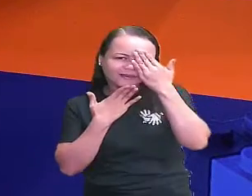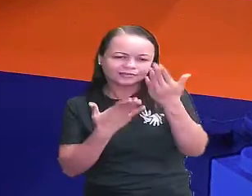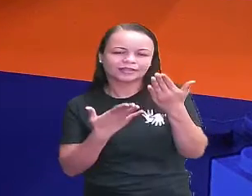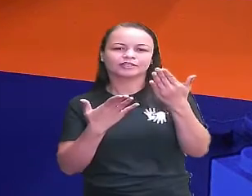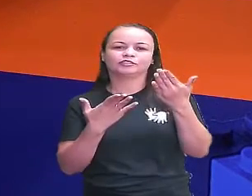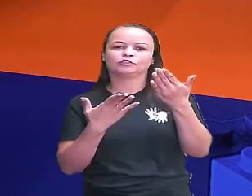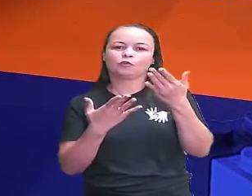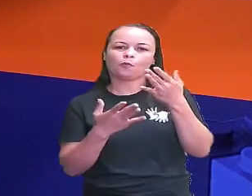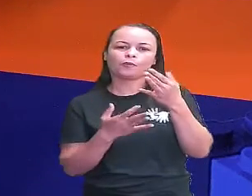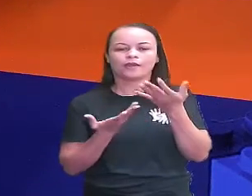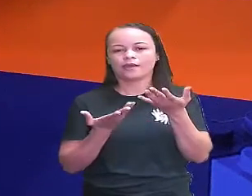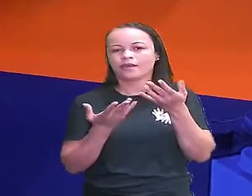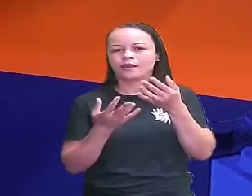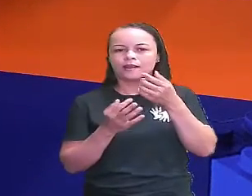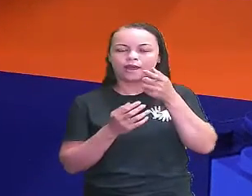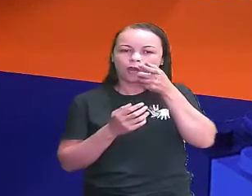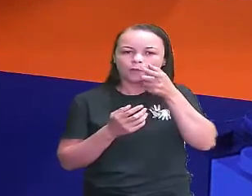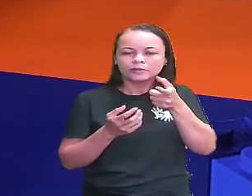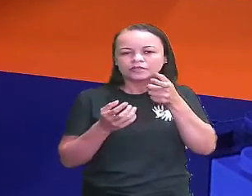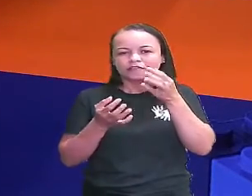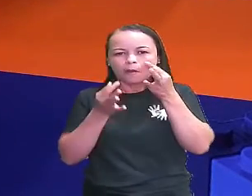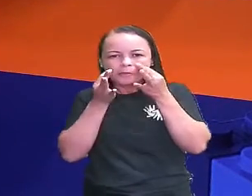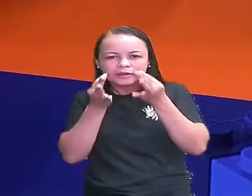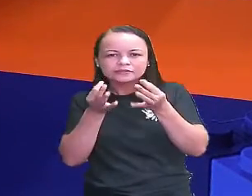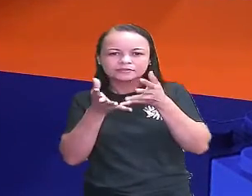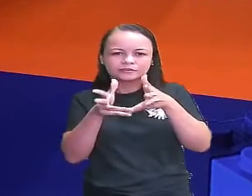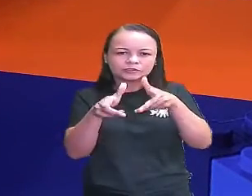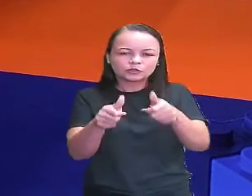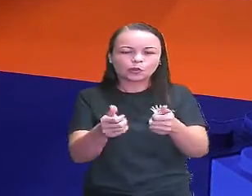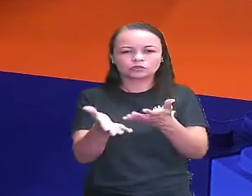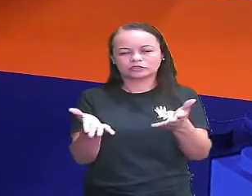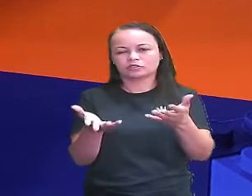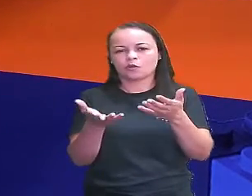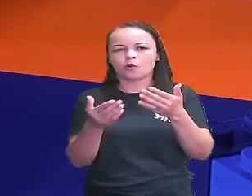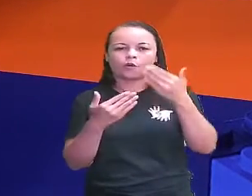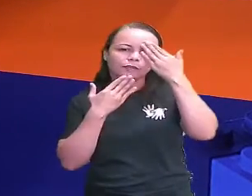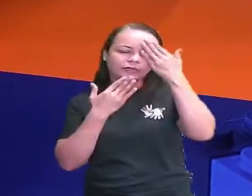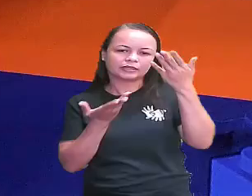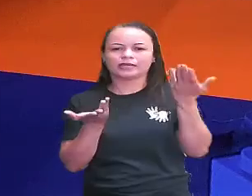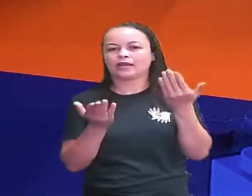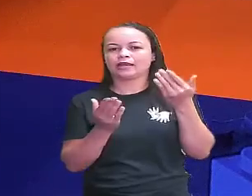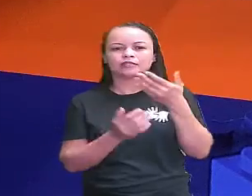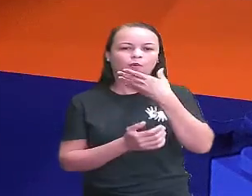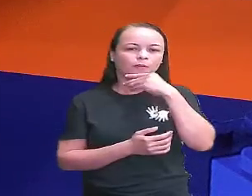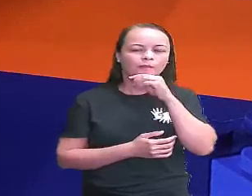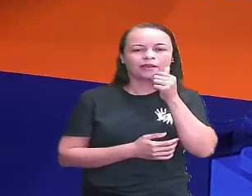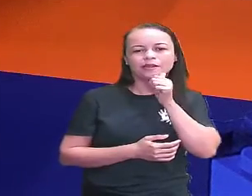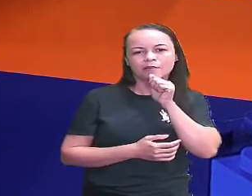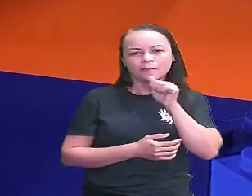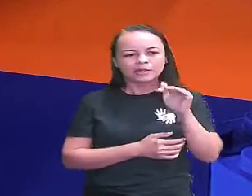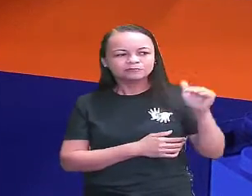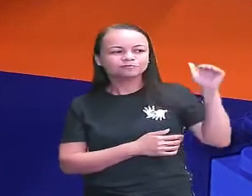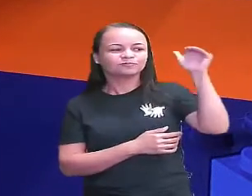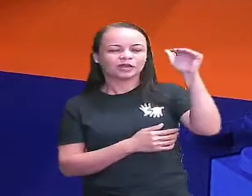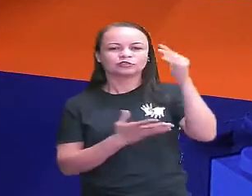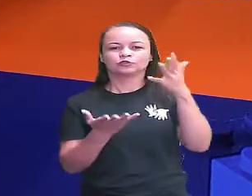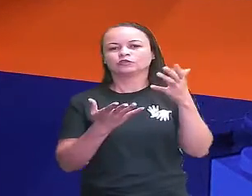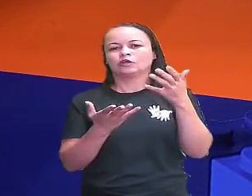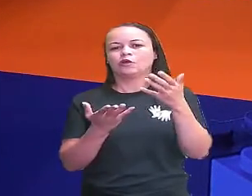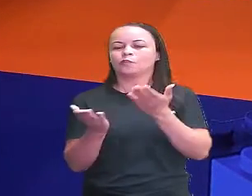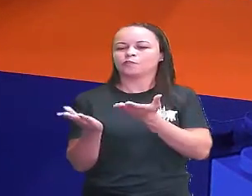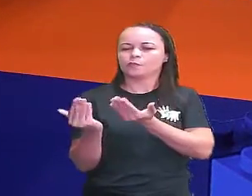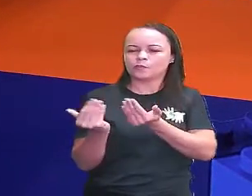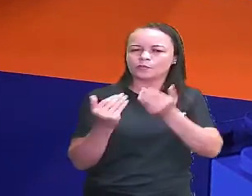de todos mesmo. Obrigada aos pais, obrigada aos adultos, obrigada aos jovens, obrigada